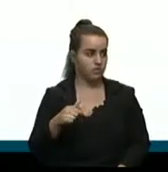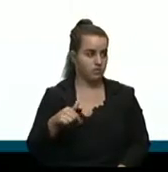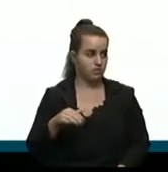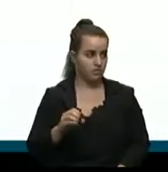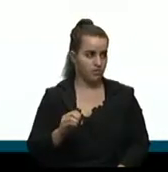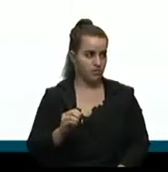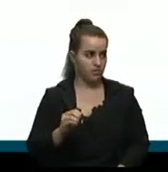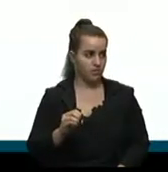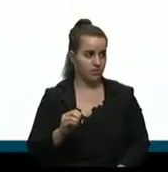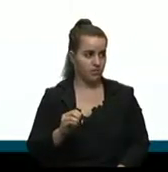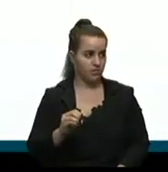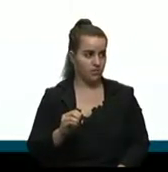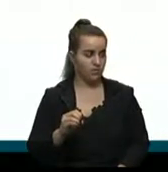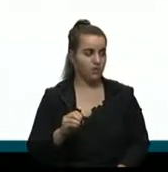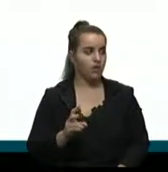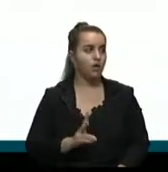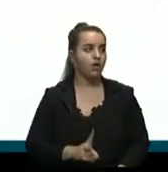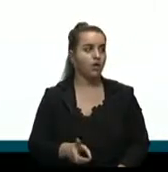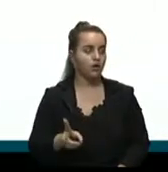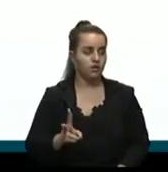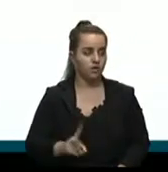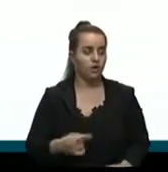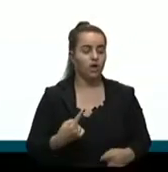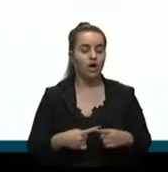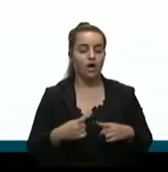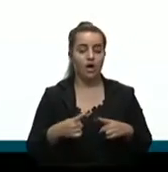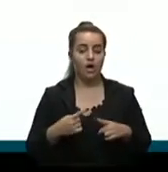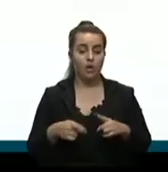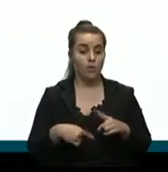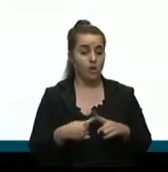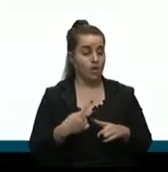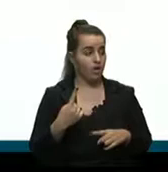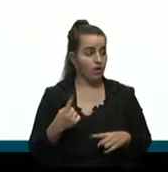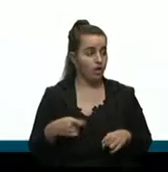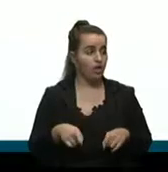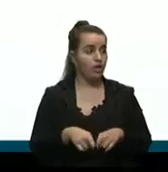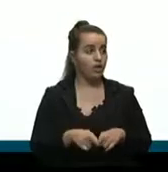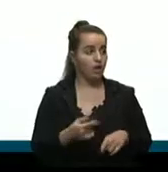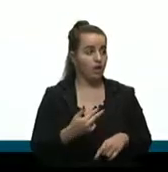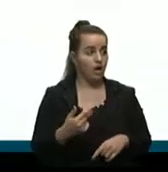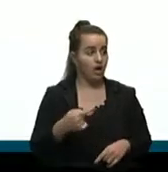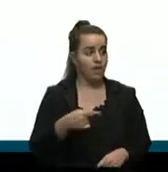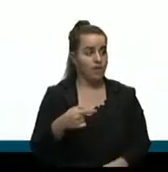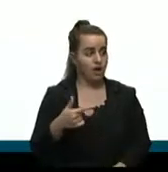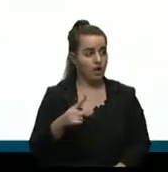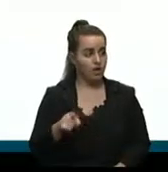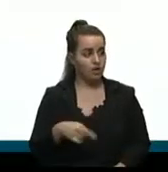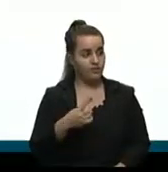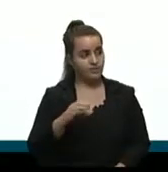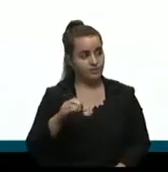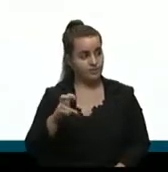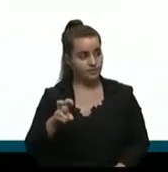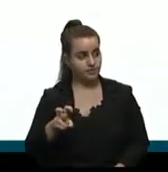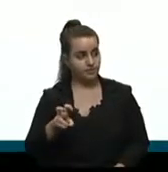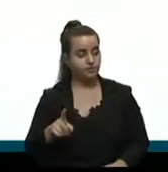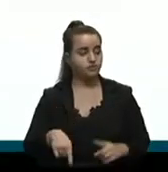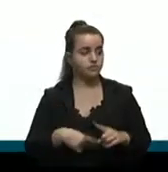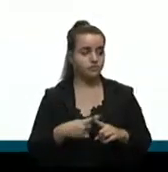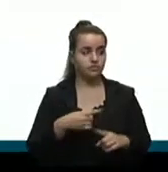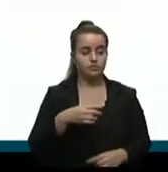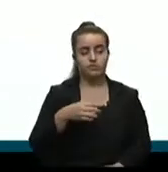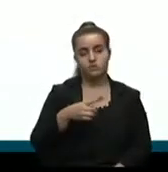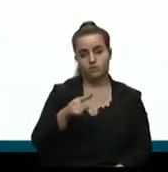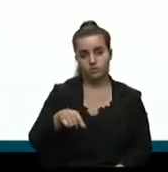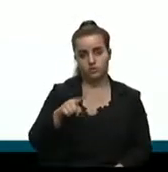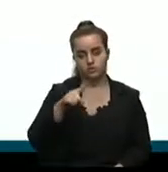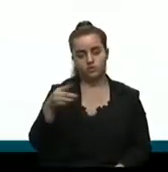70, permanece, porque está sendo multiplicado por 1, igual a menos 2,05